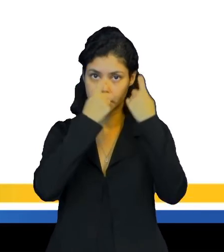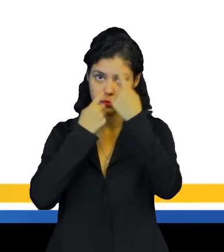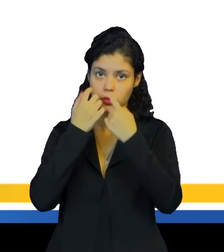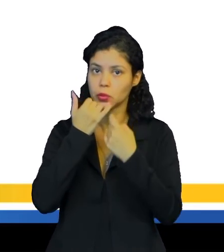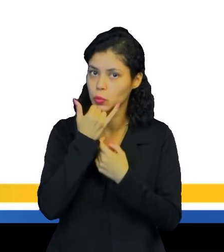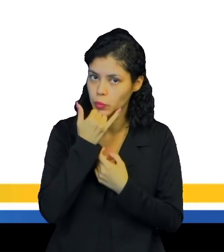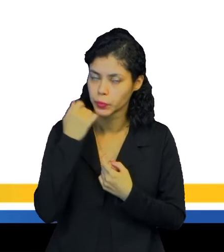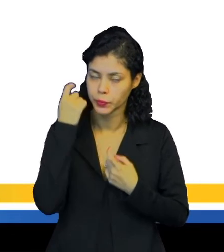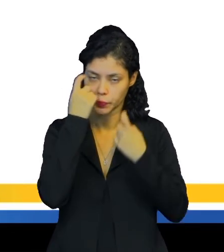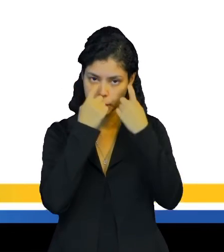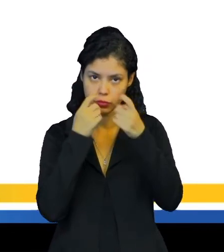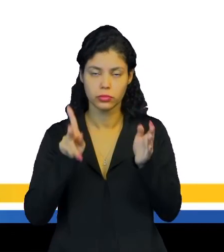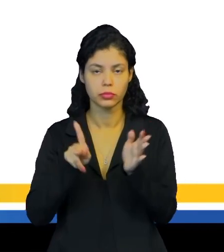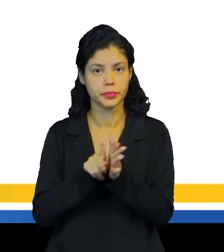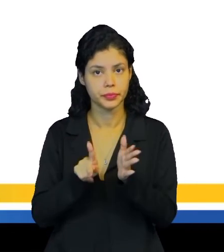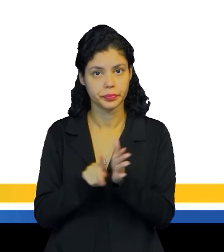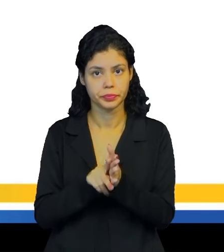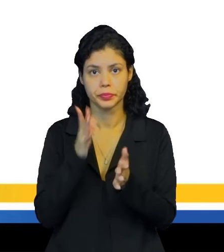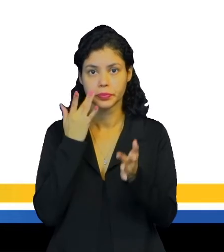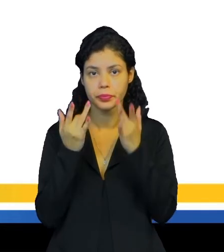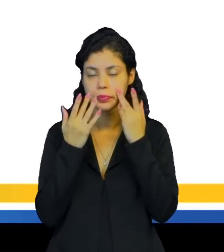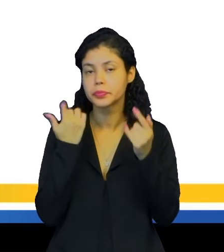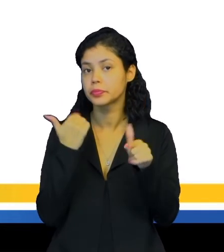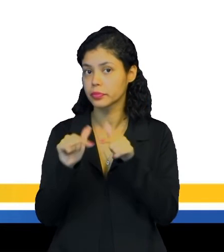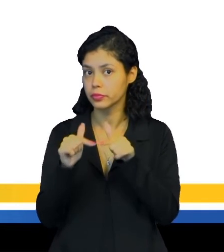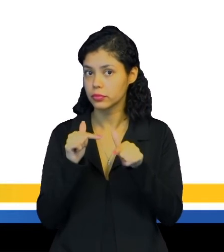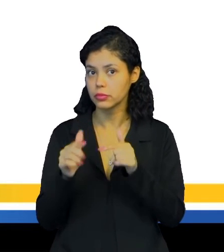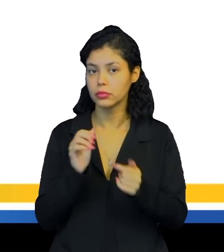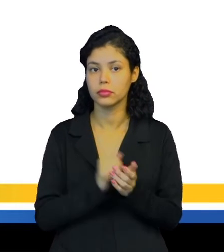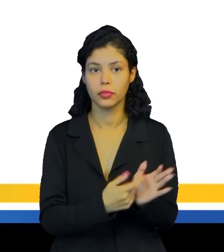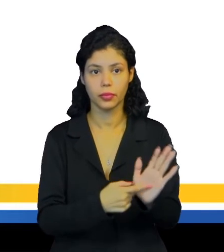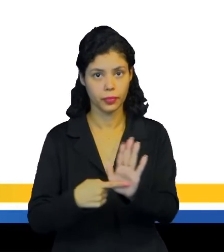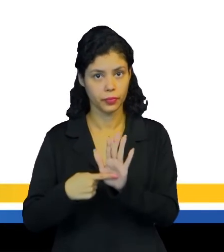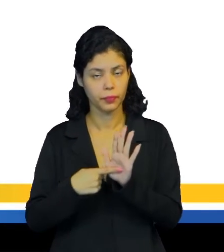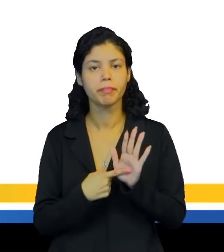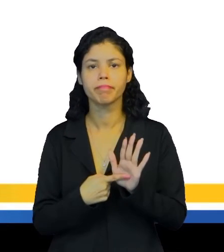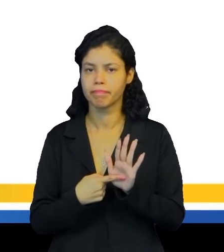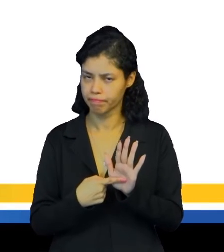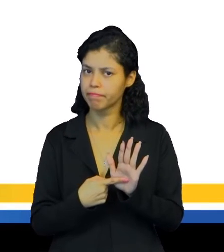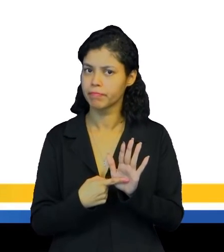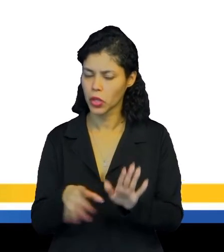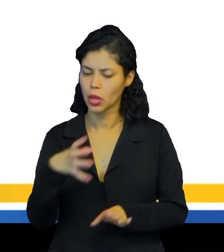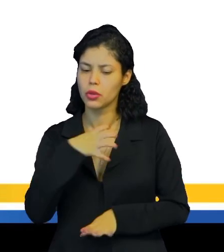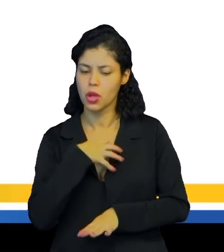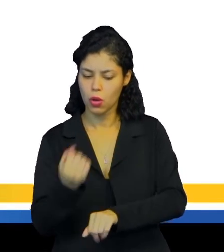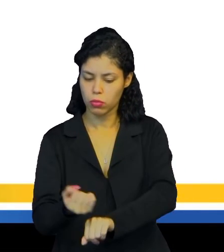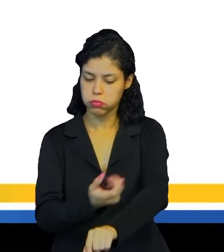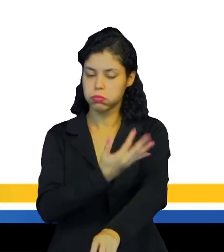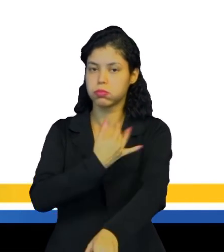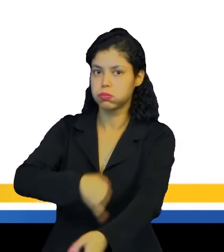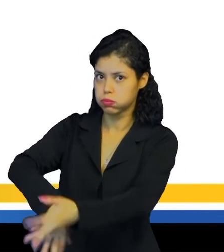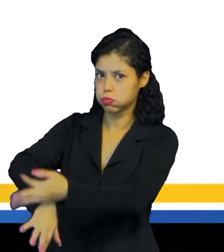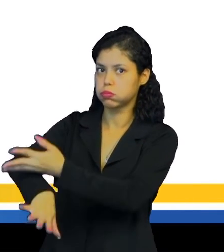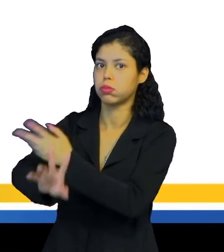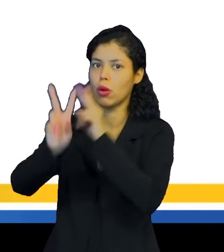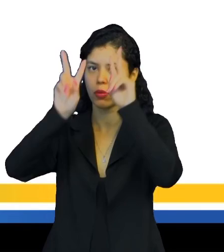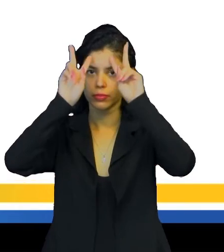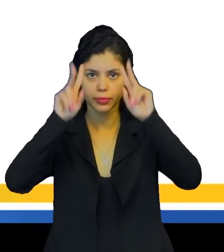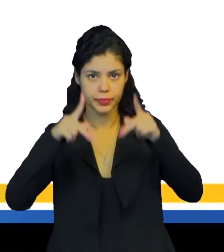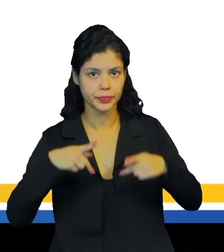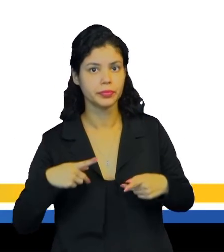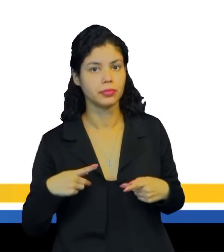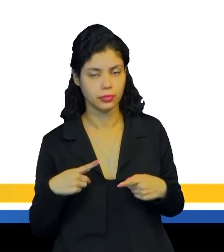expressionistas, no teatro, e em seus trabalhos buscavam mostrar a expressão do sentimento humano. Então